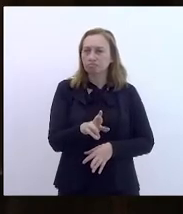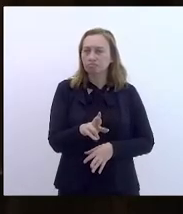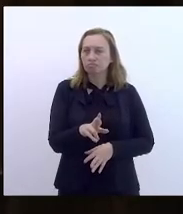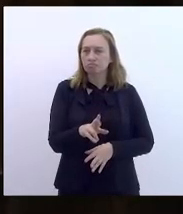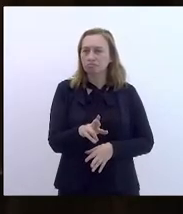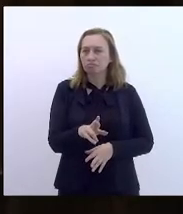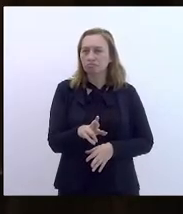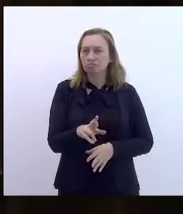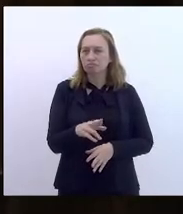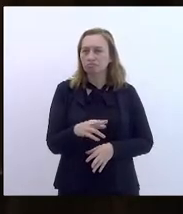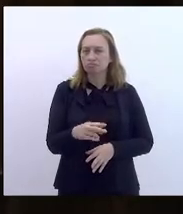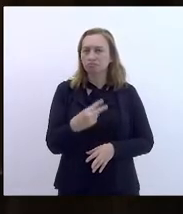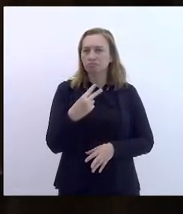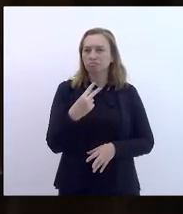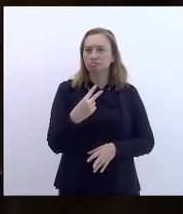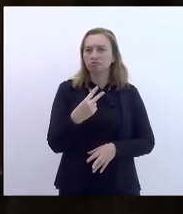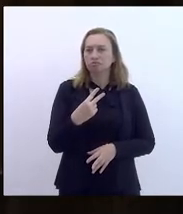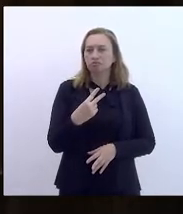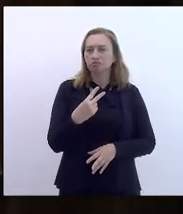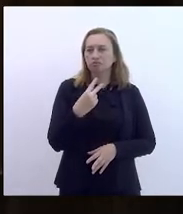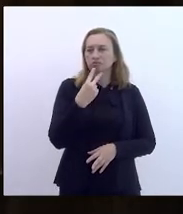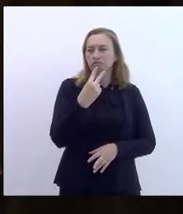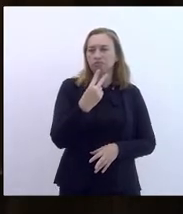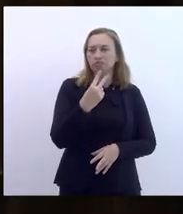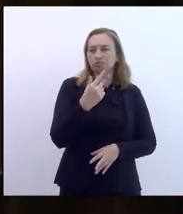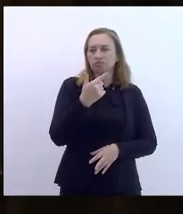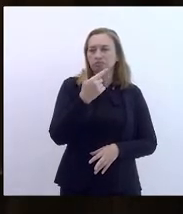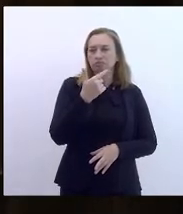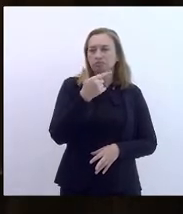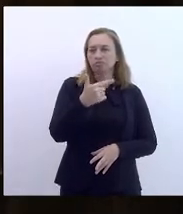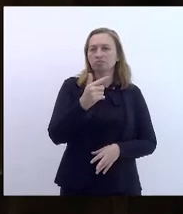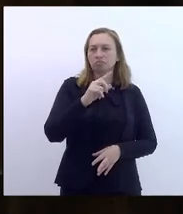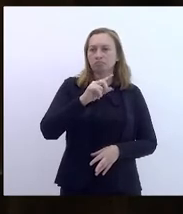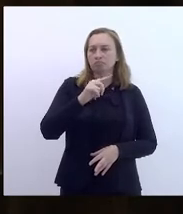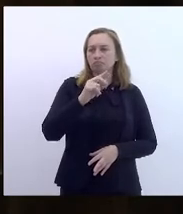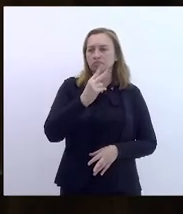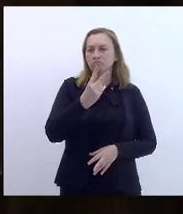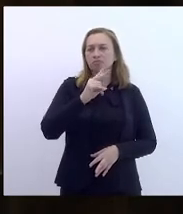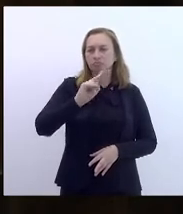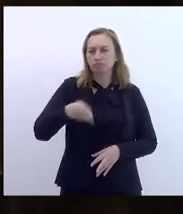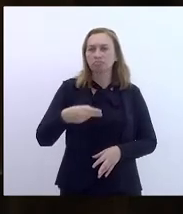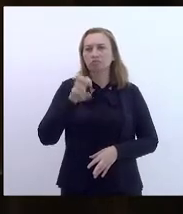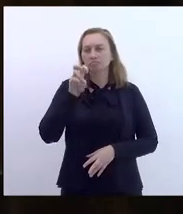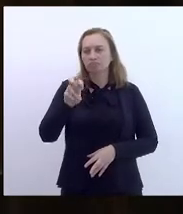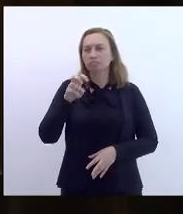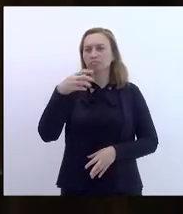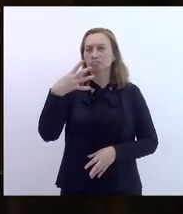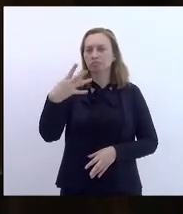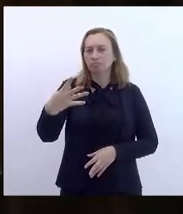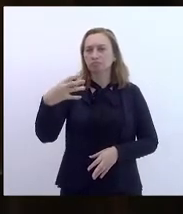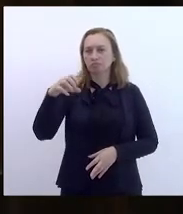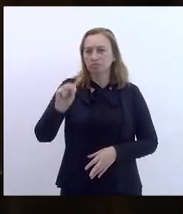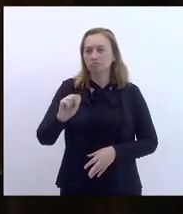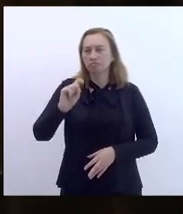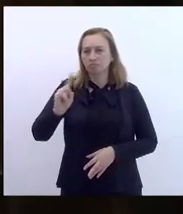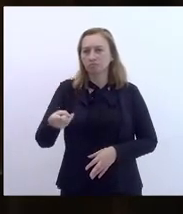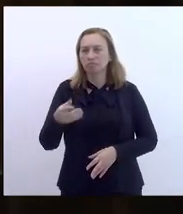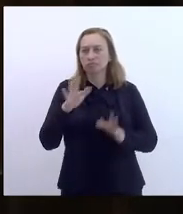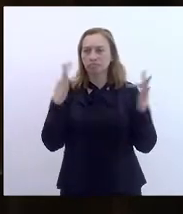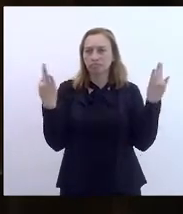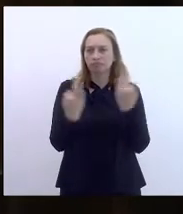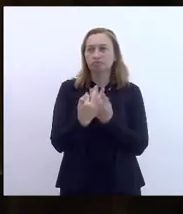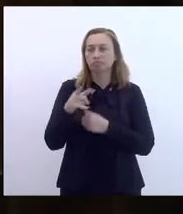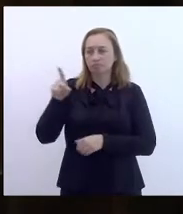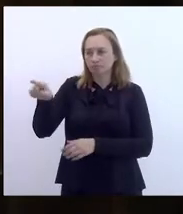despejo de 2.548 famílias lá do complexo do jacarezinho que